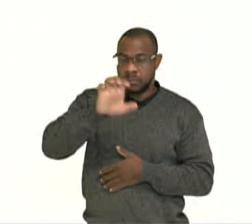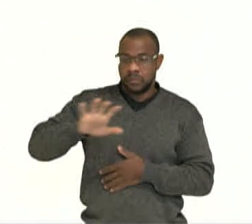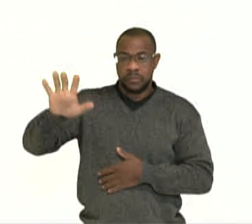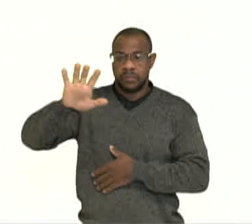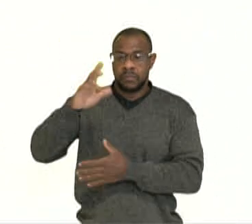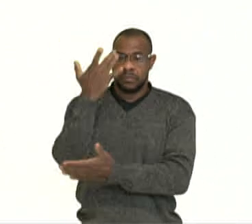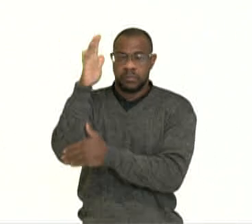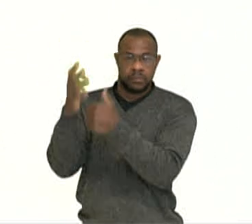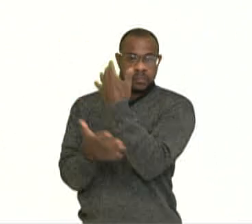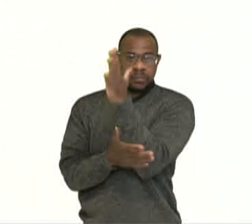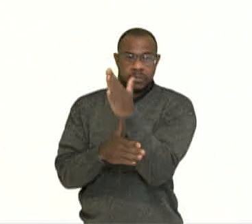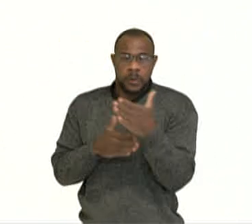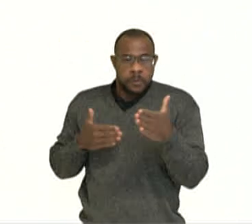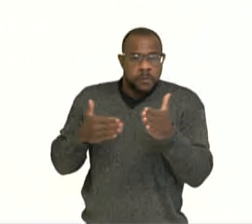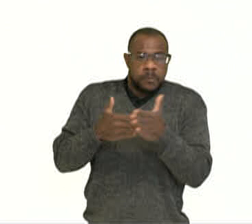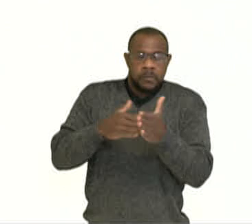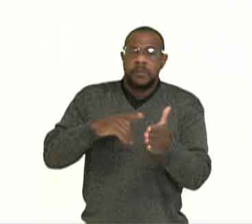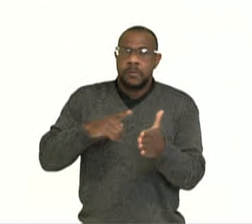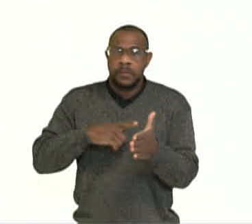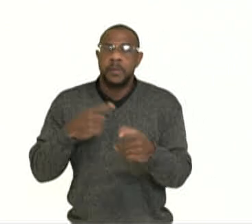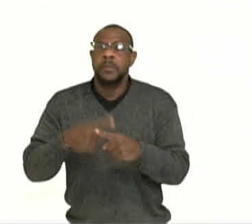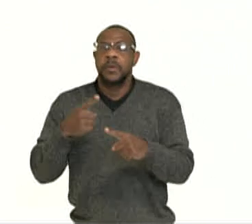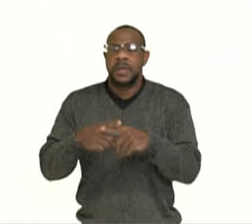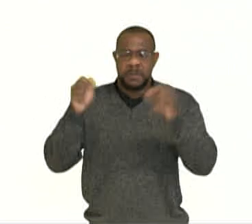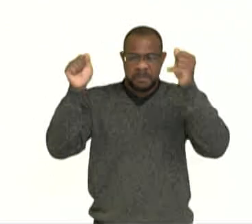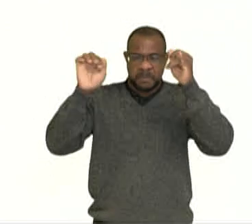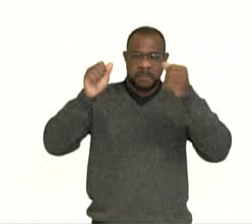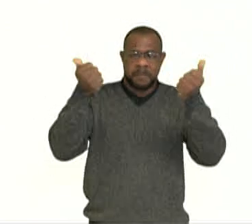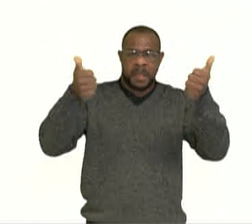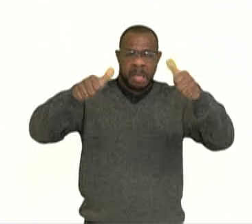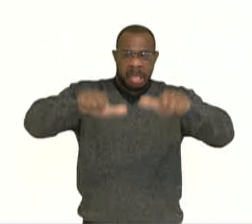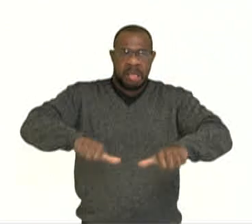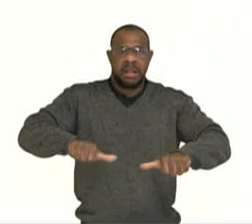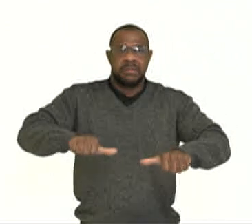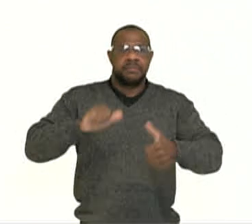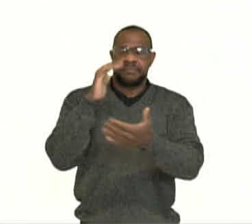é muito restrita, pois foi devastada por